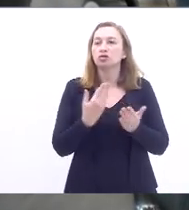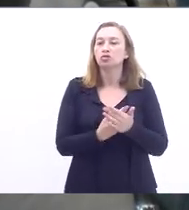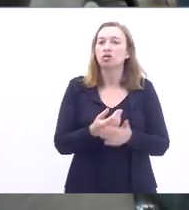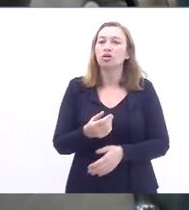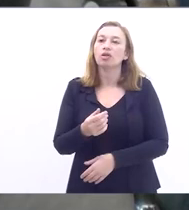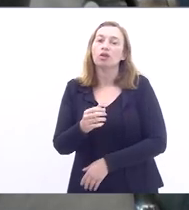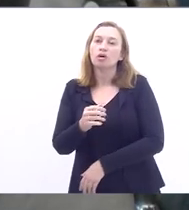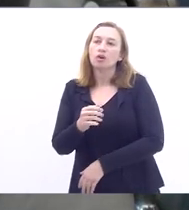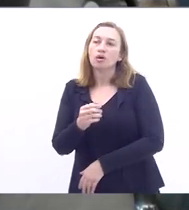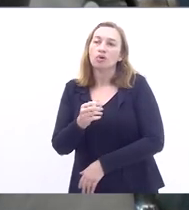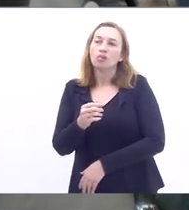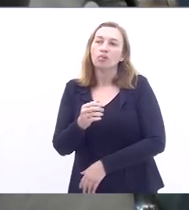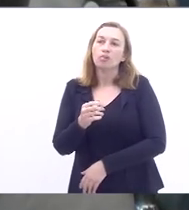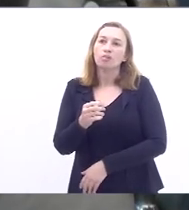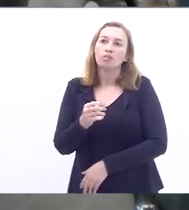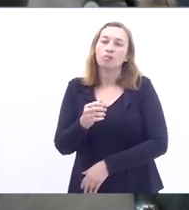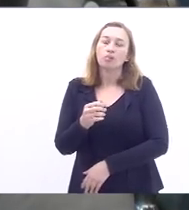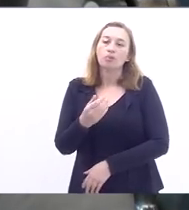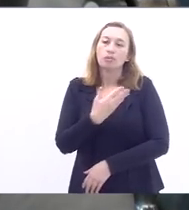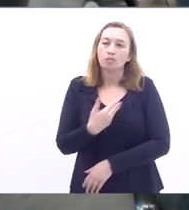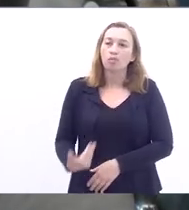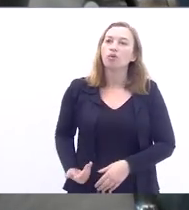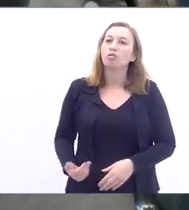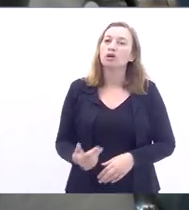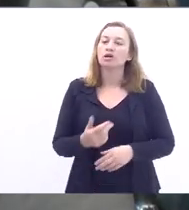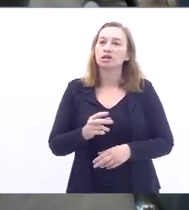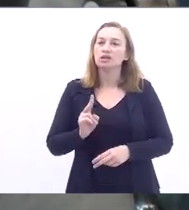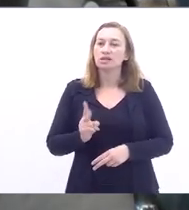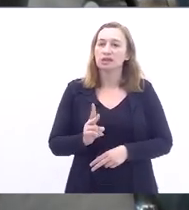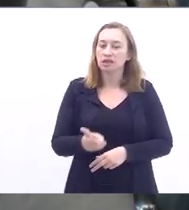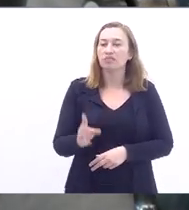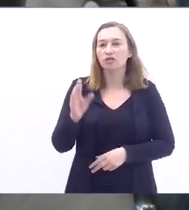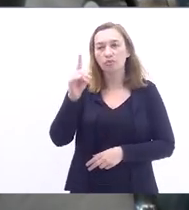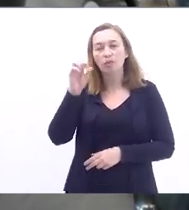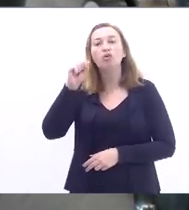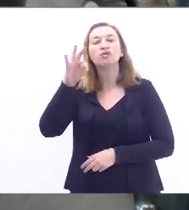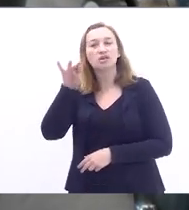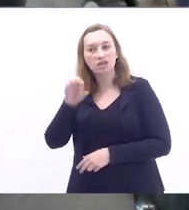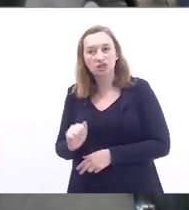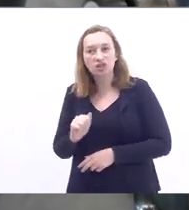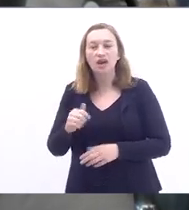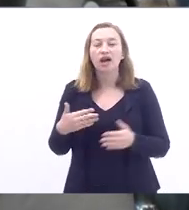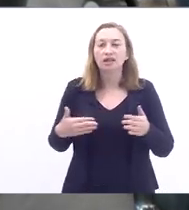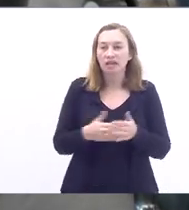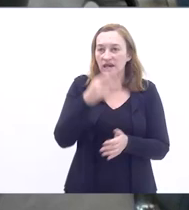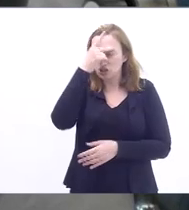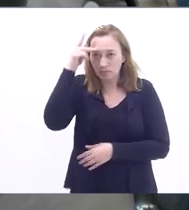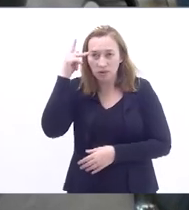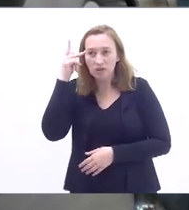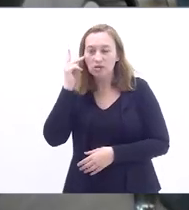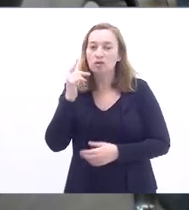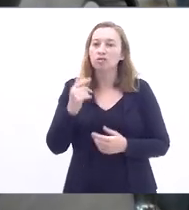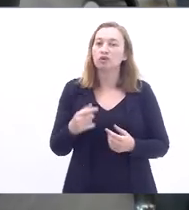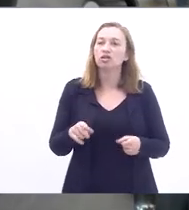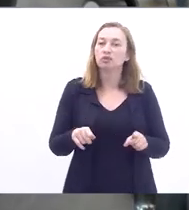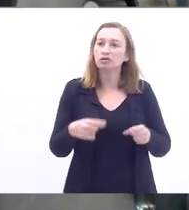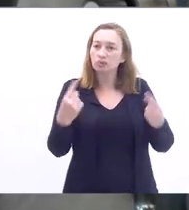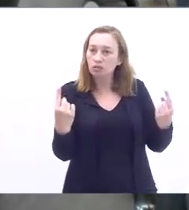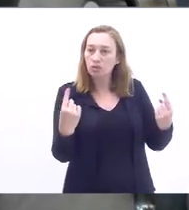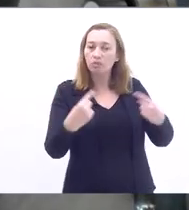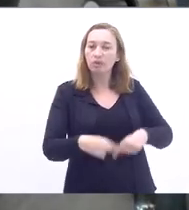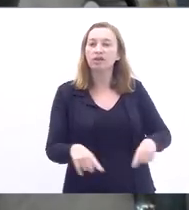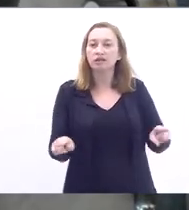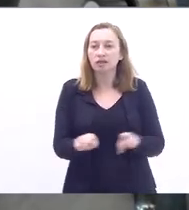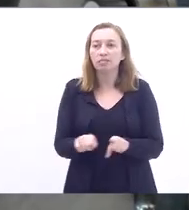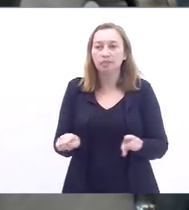sempre fui bolsista Então acho que a gente precisa entender que até as pessoas de ampla concorrência elas